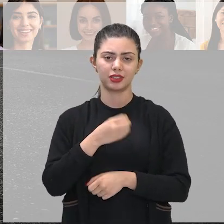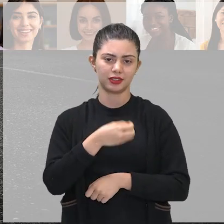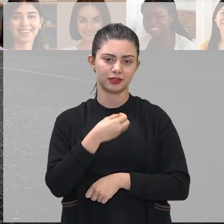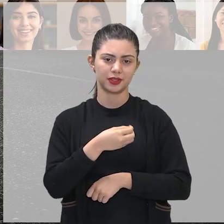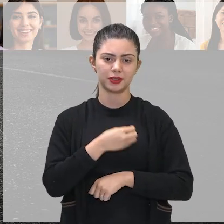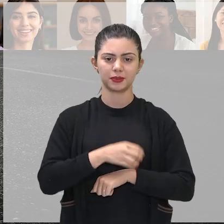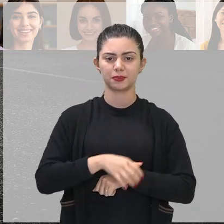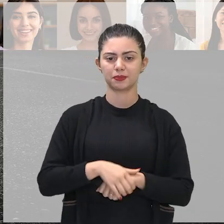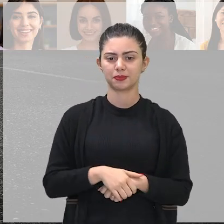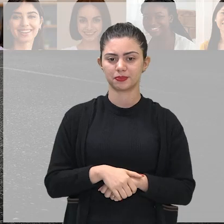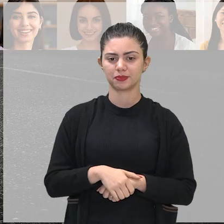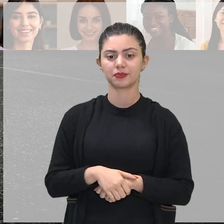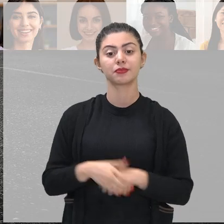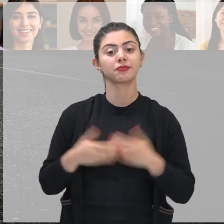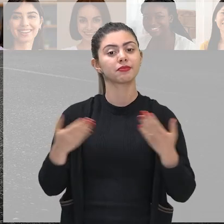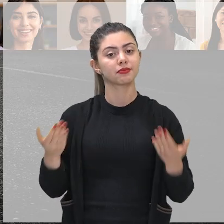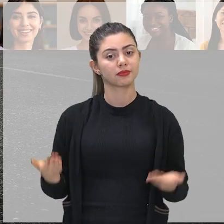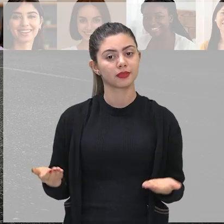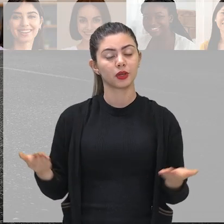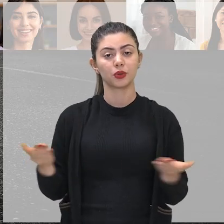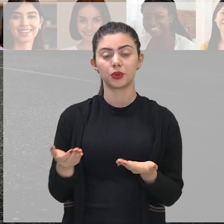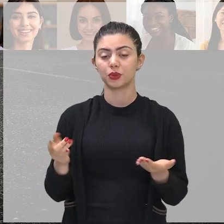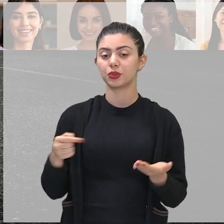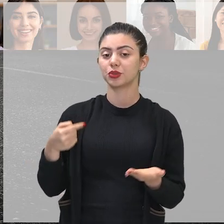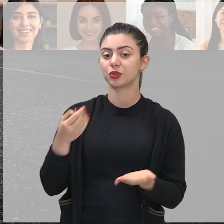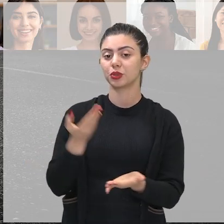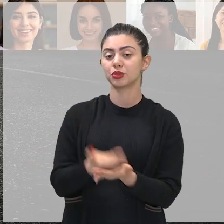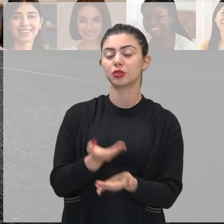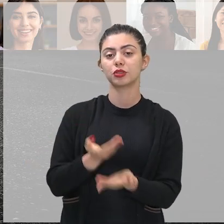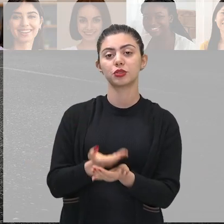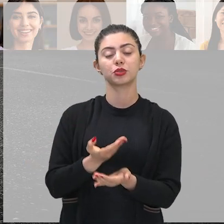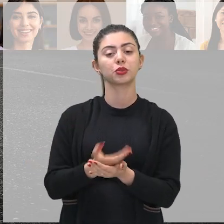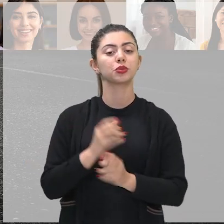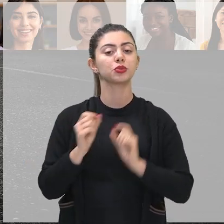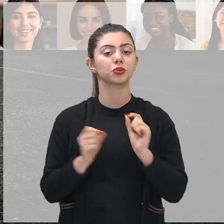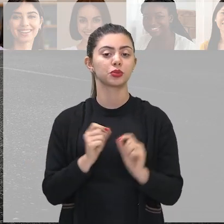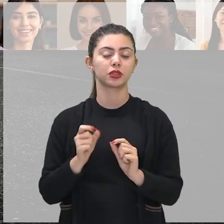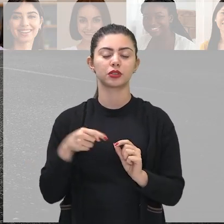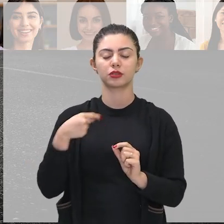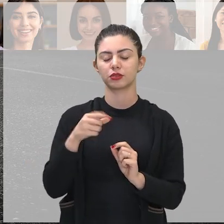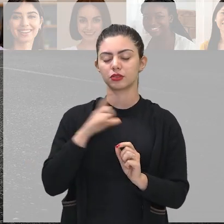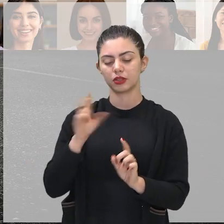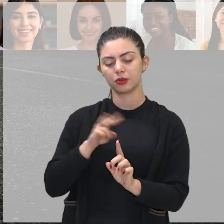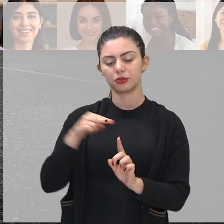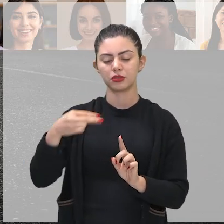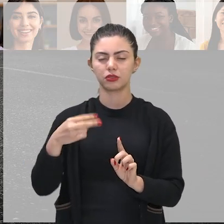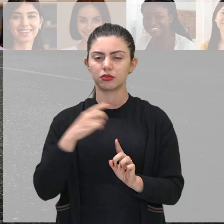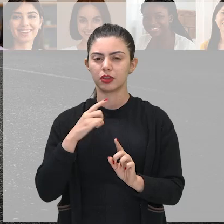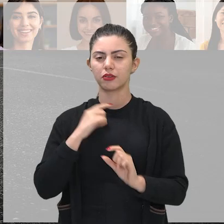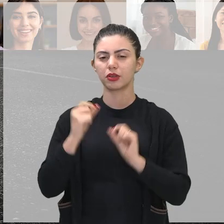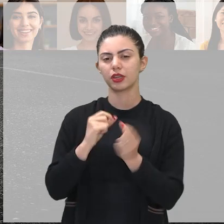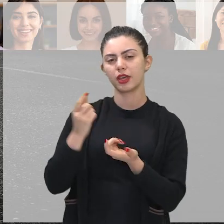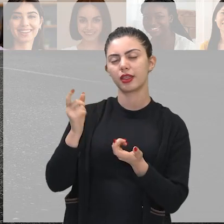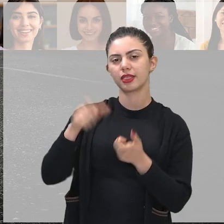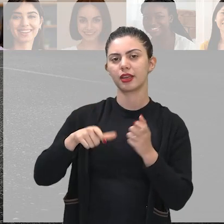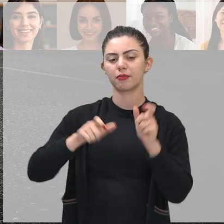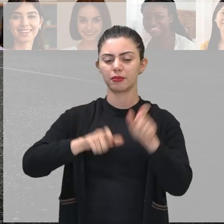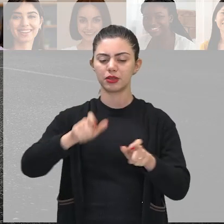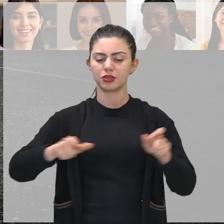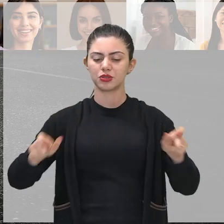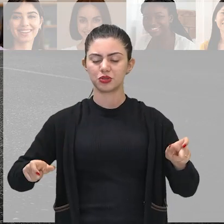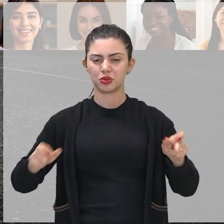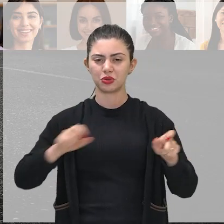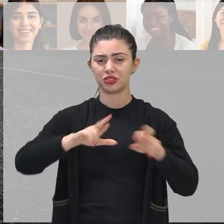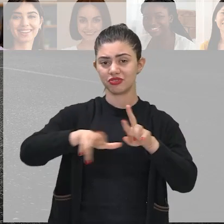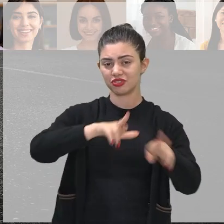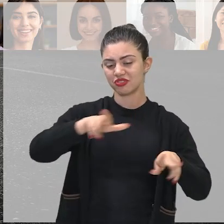vida. Hoje, a aula nos desafia a tecermos esse olhar de diversidade a partir da nossa